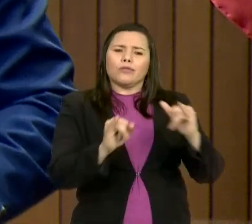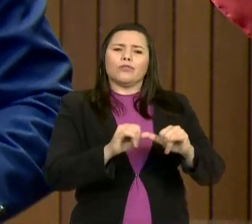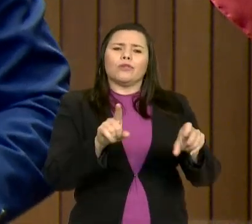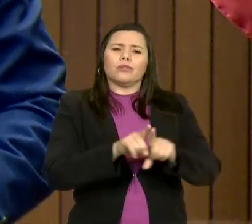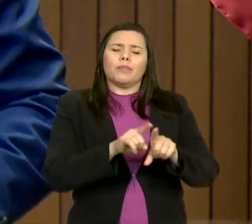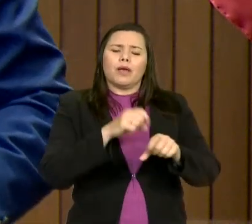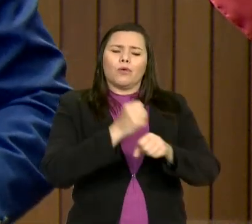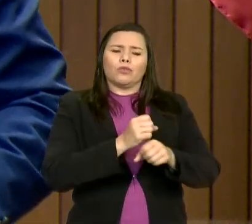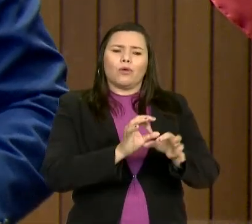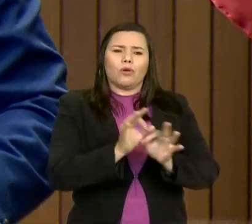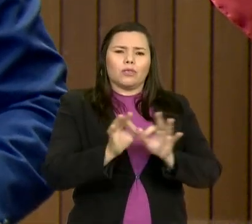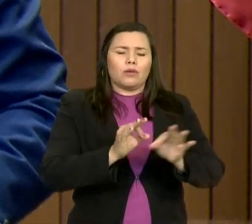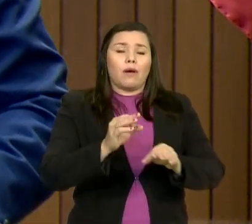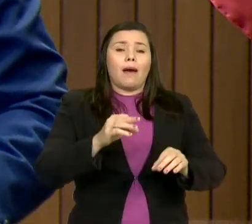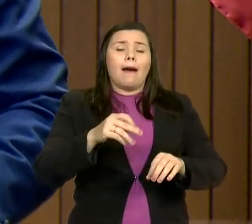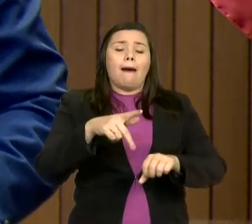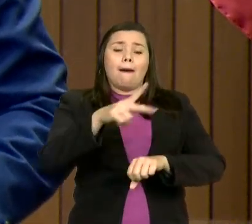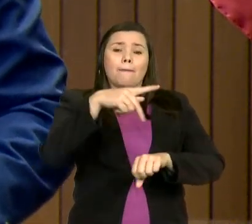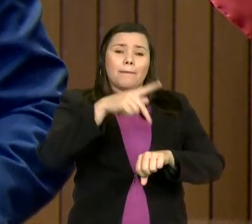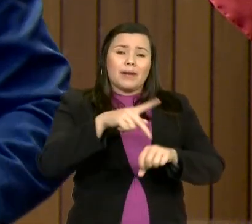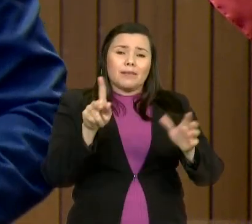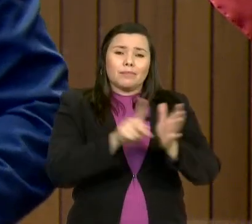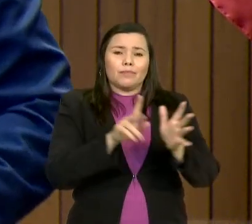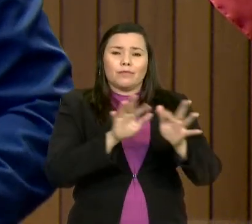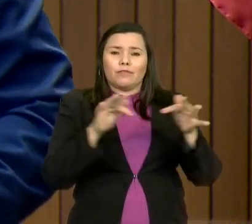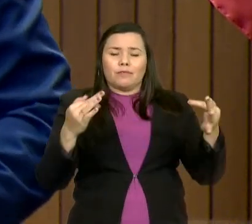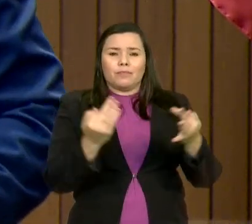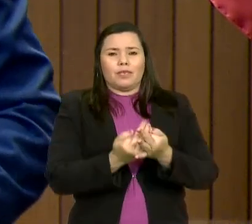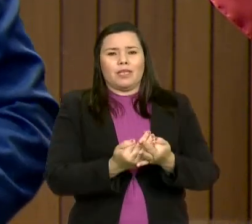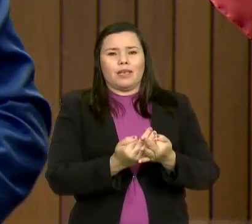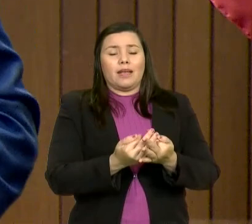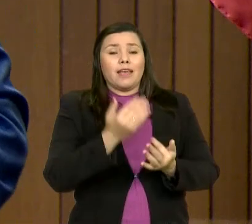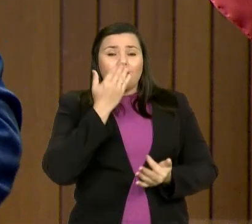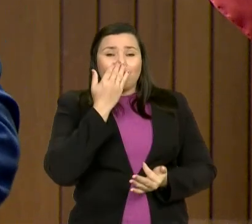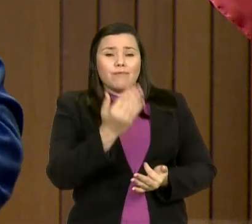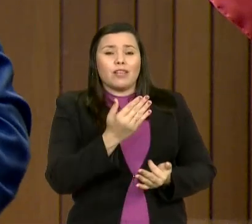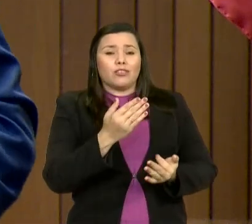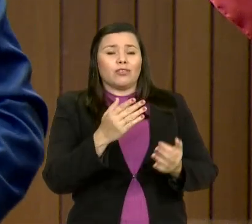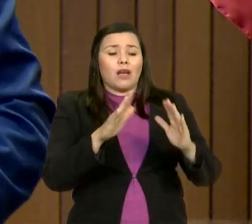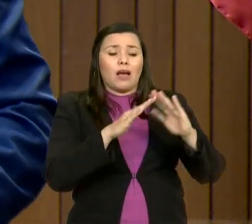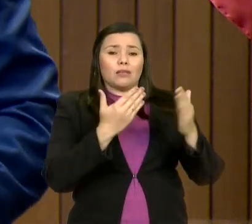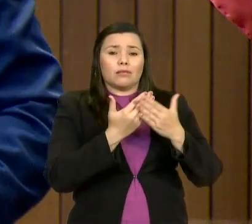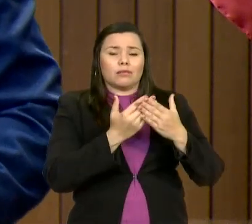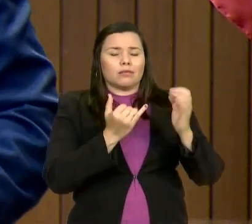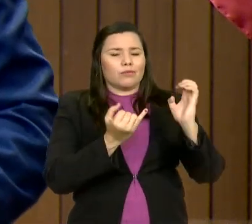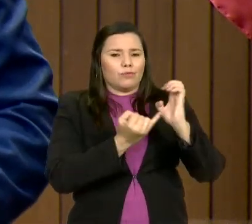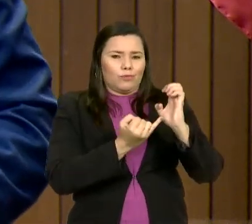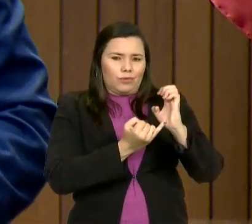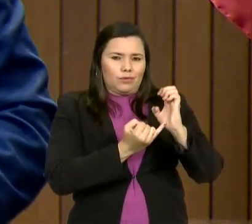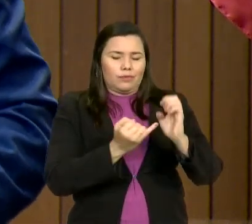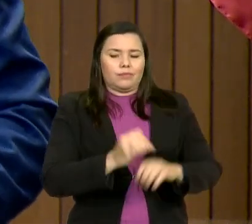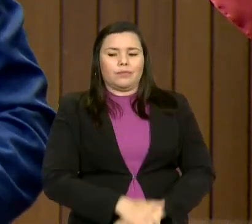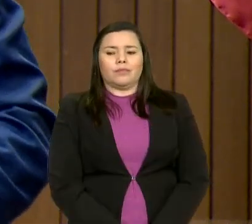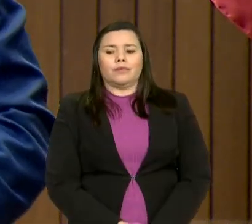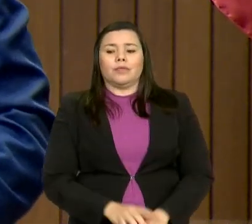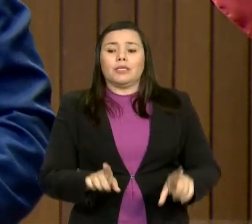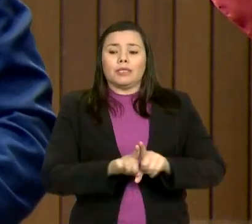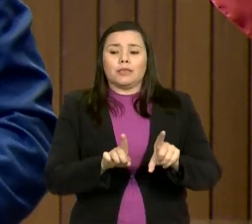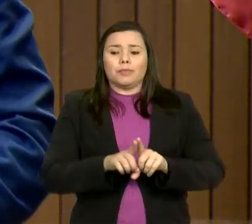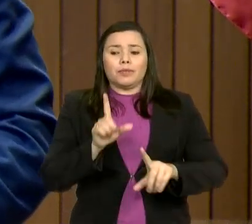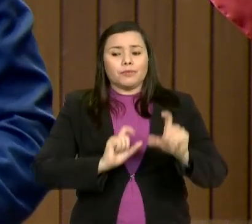em frente a essa praça do IEMA, essa escola do IEMA, onde também pôde anunciar a